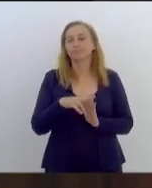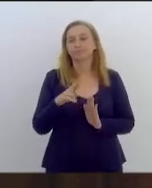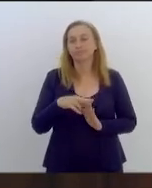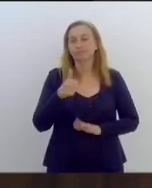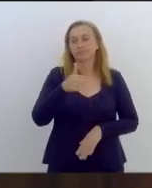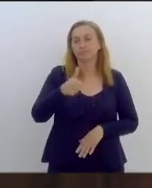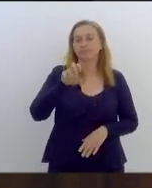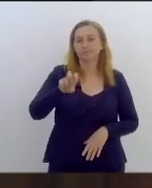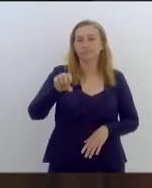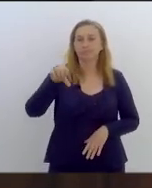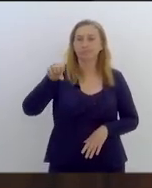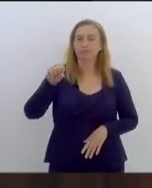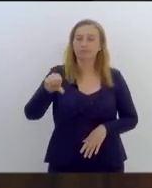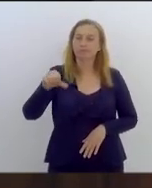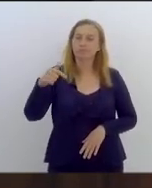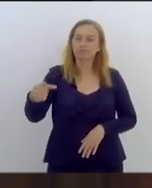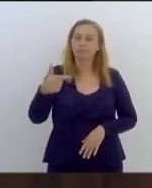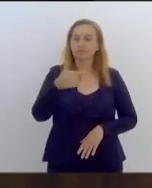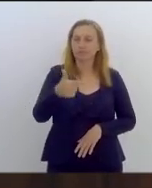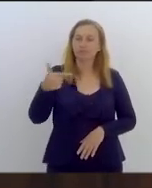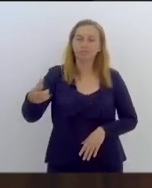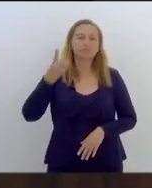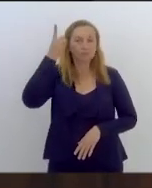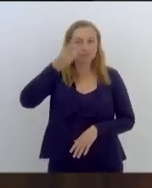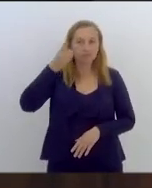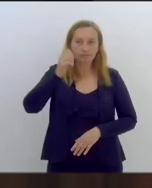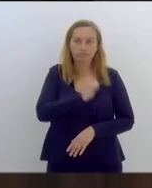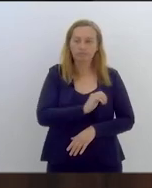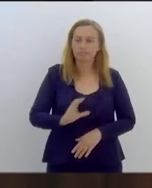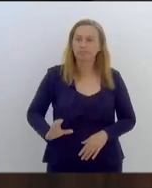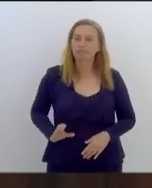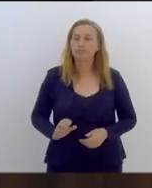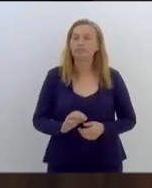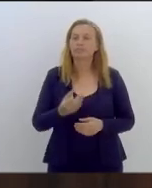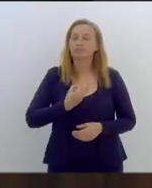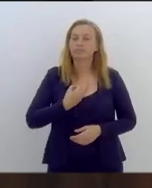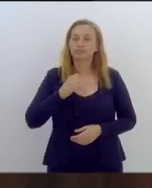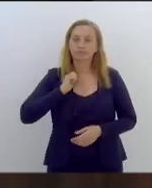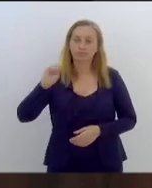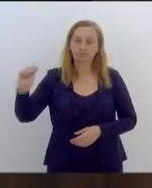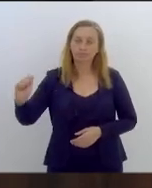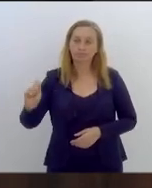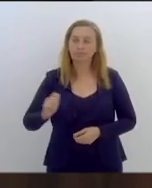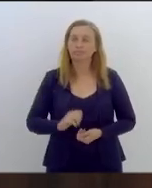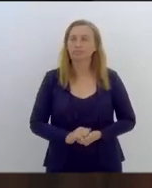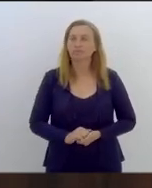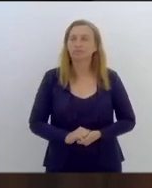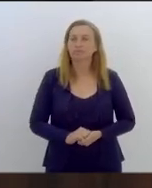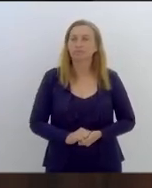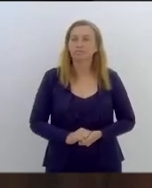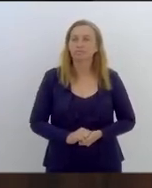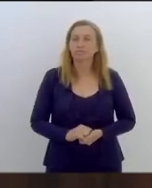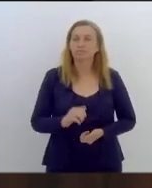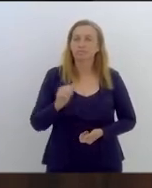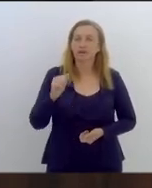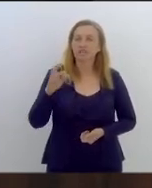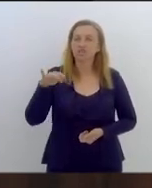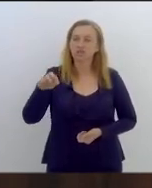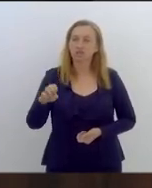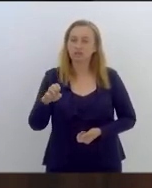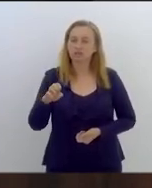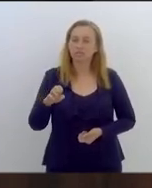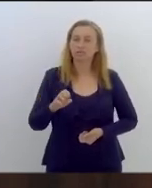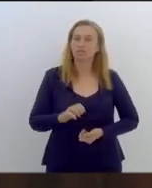número 1597/22, de autoria do deputado André Siciliano, concede medalha Tiradentes, respectivo diploma, ao senhor Alexandre Otávio